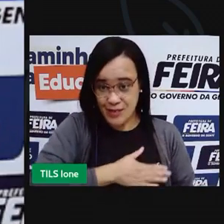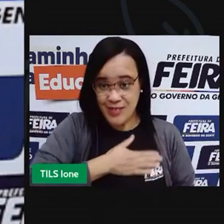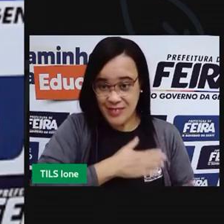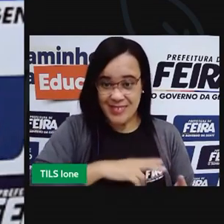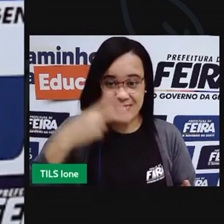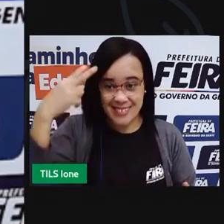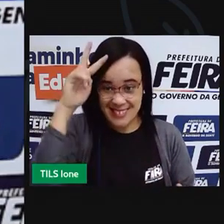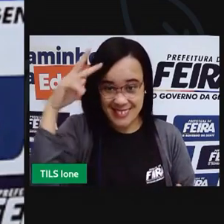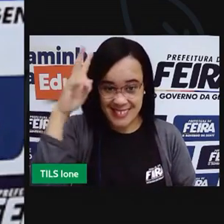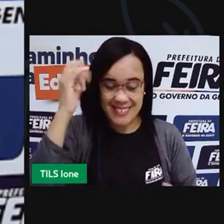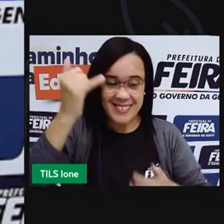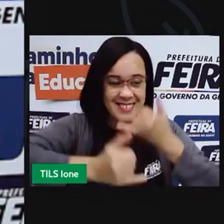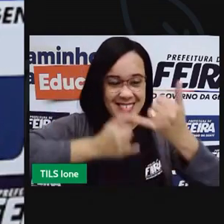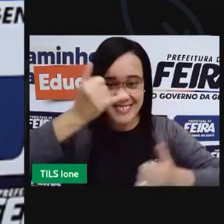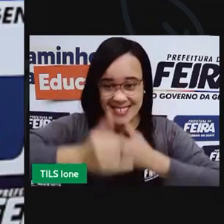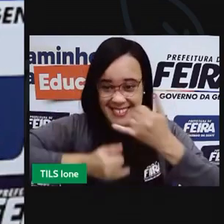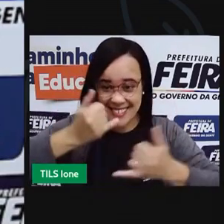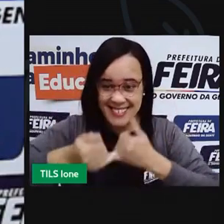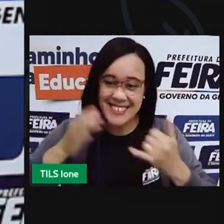Foi divertido?